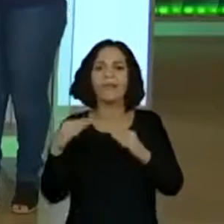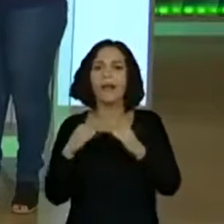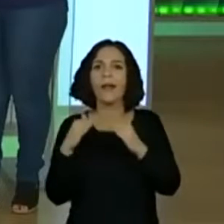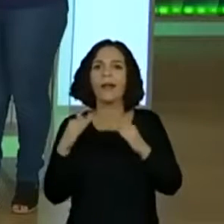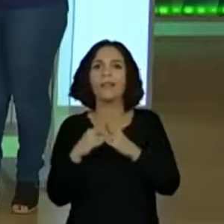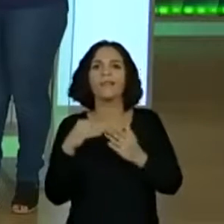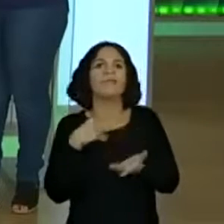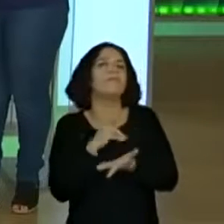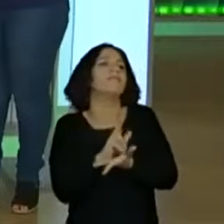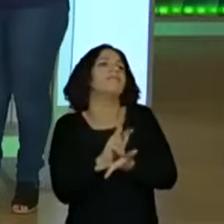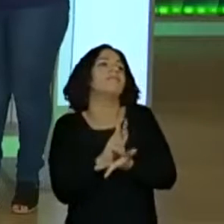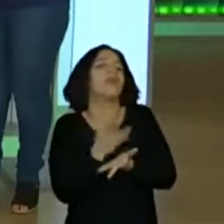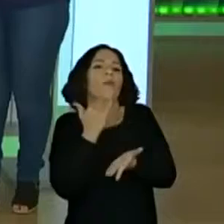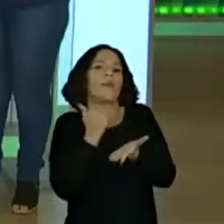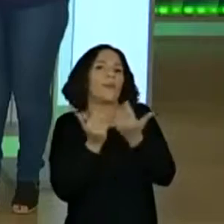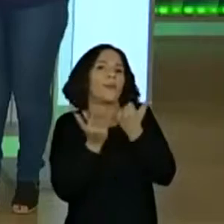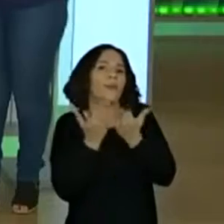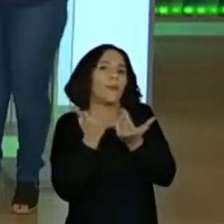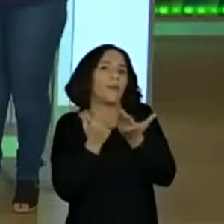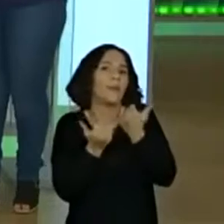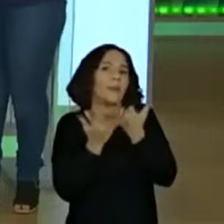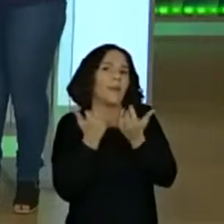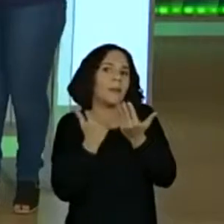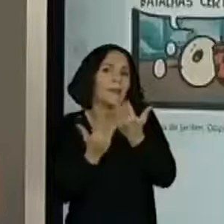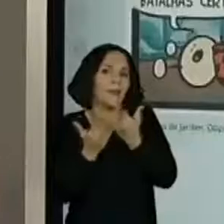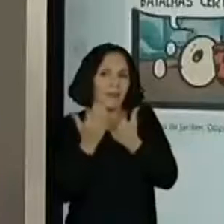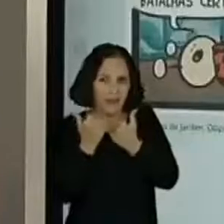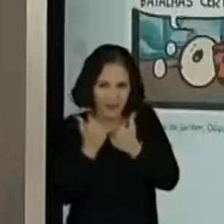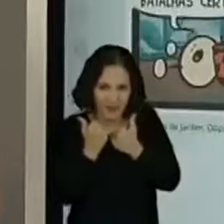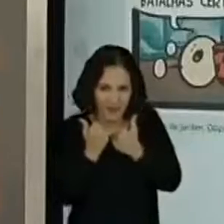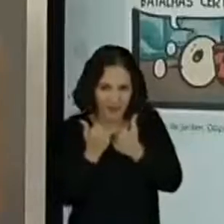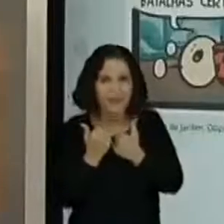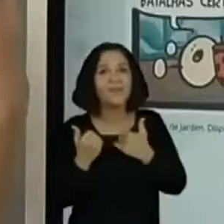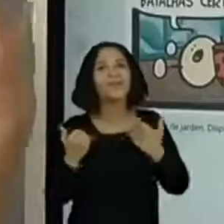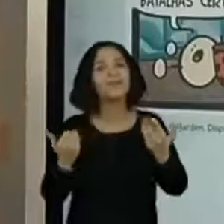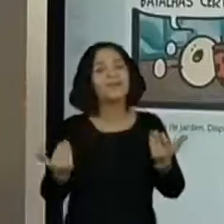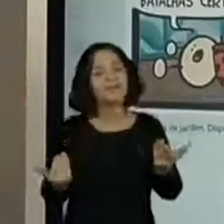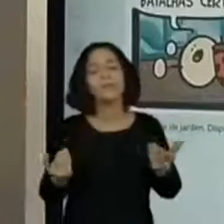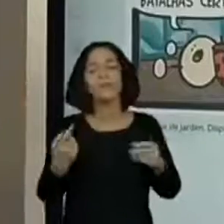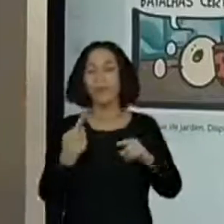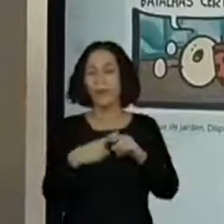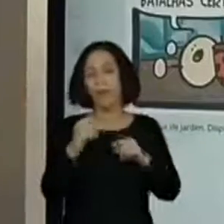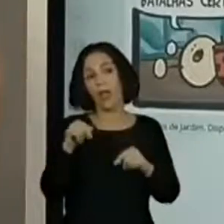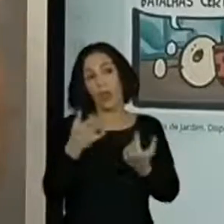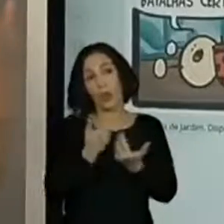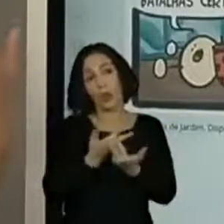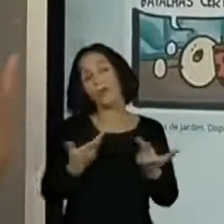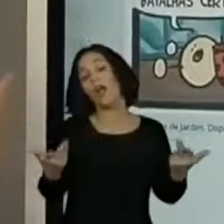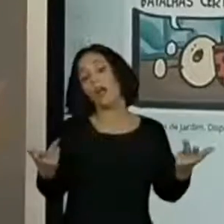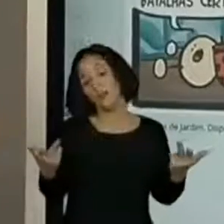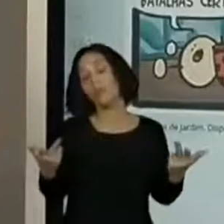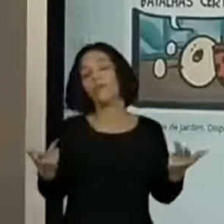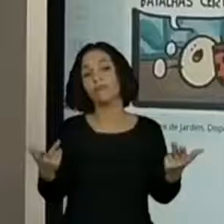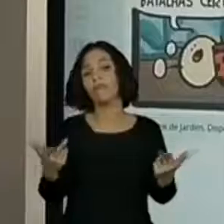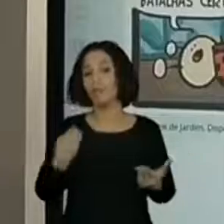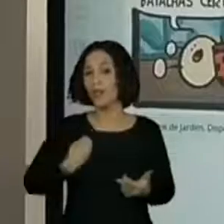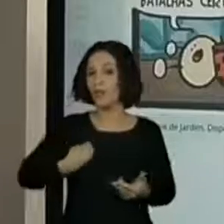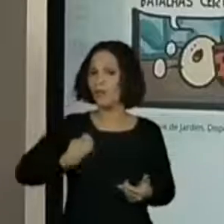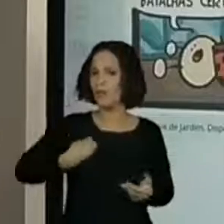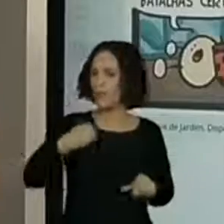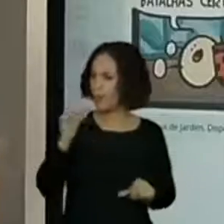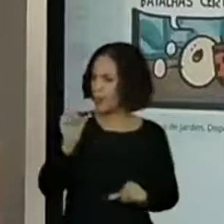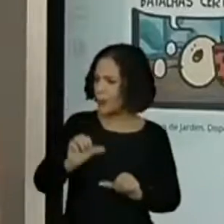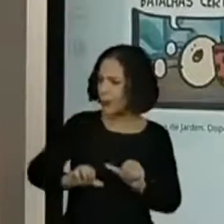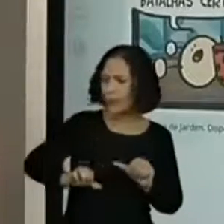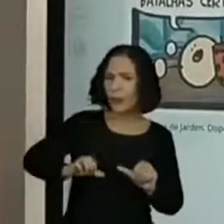perna para o ar e comendo, né? Exatamente. Então, assim, exaustivo dessa novidade, é uma novidade que aconteceu na nossa vida,